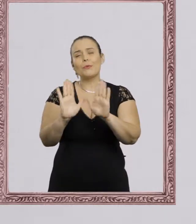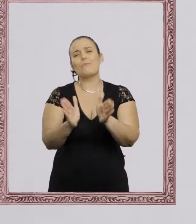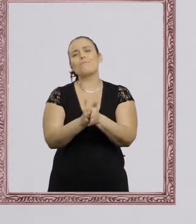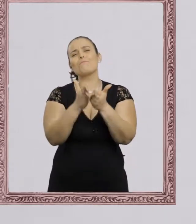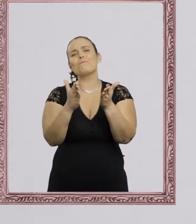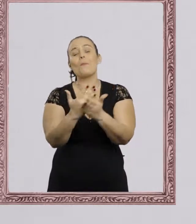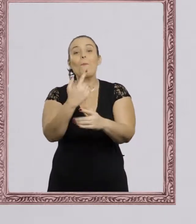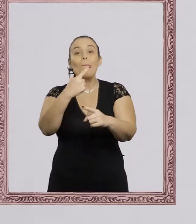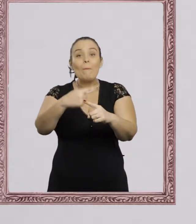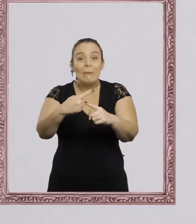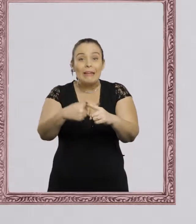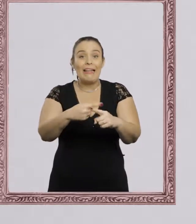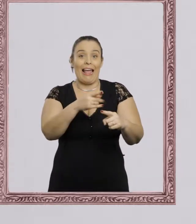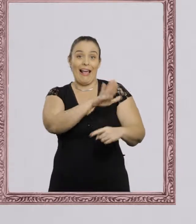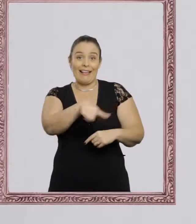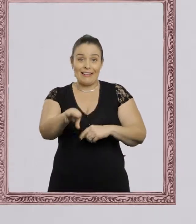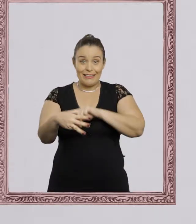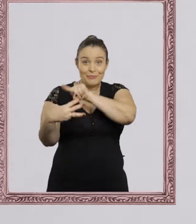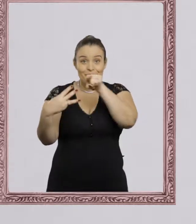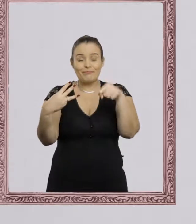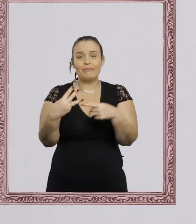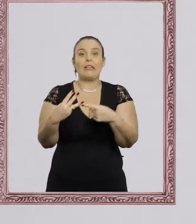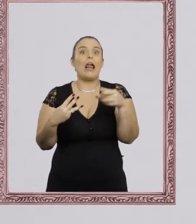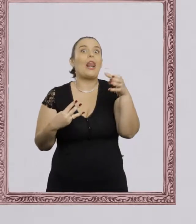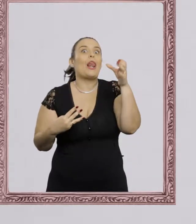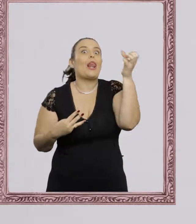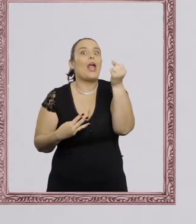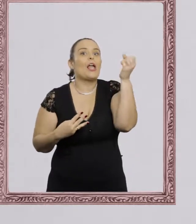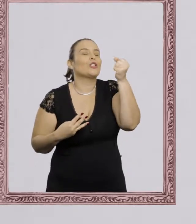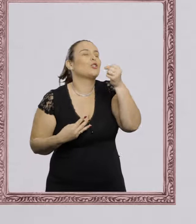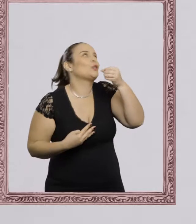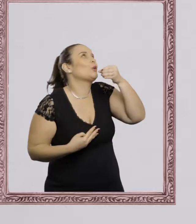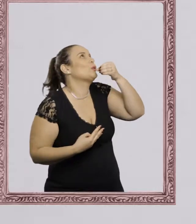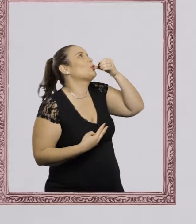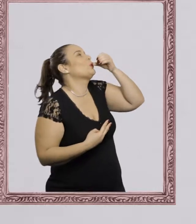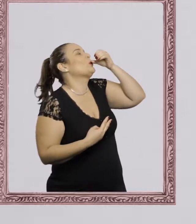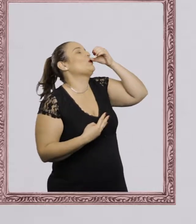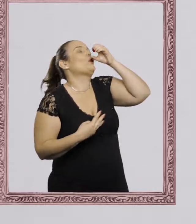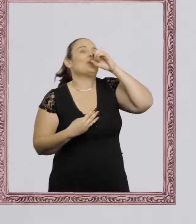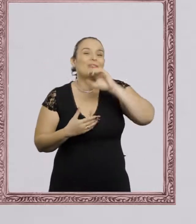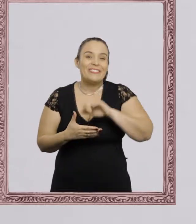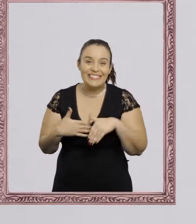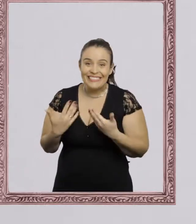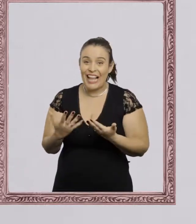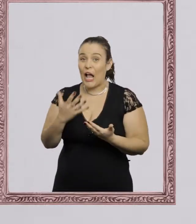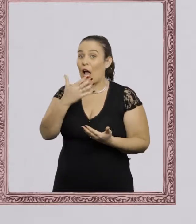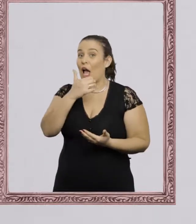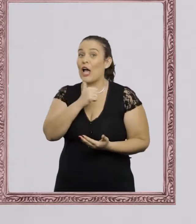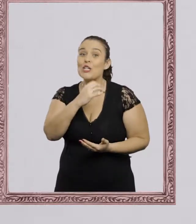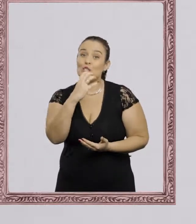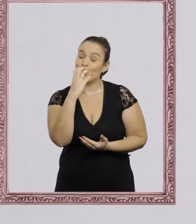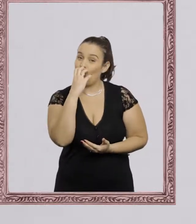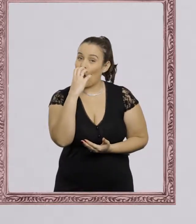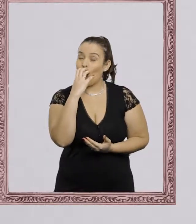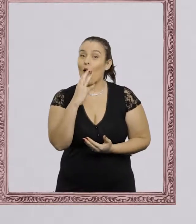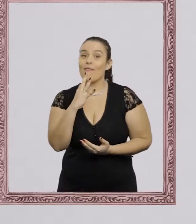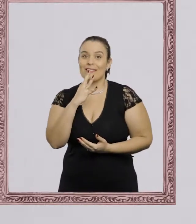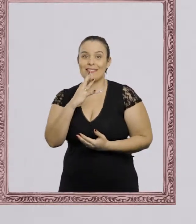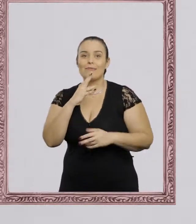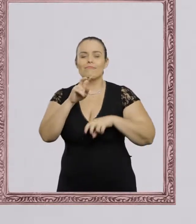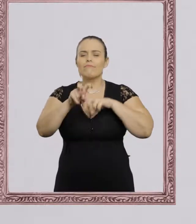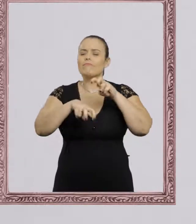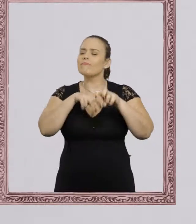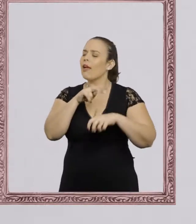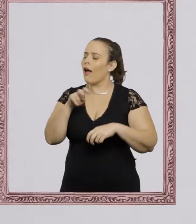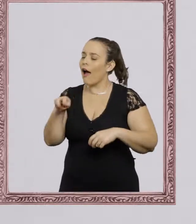pobres porque as crianças bebiam muito leite. Eles conheceram uma cachorra muito esperta em um parque. Então, essa